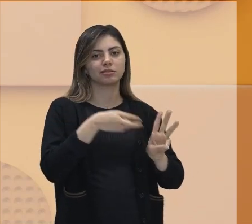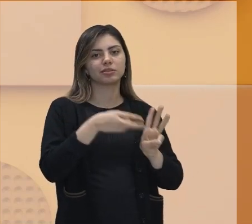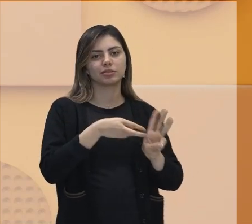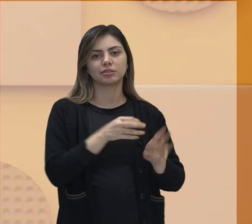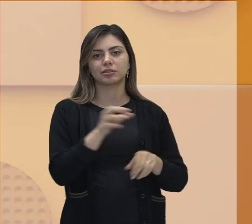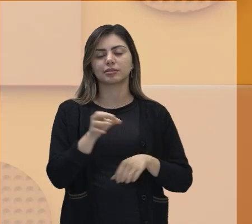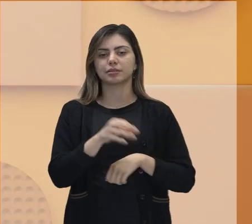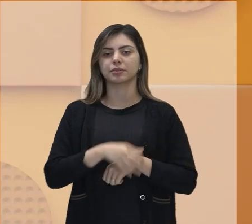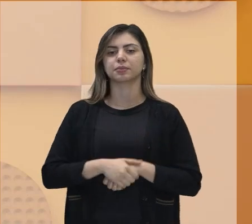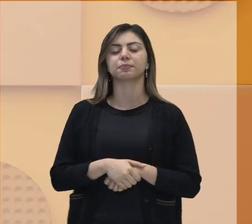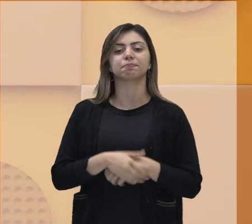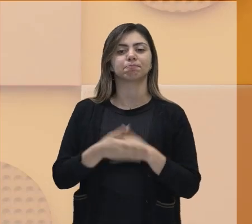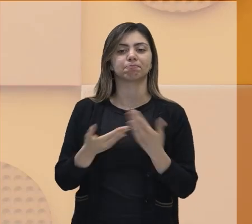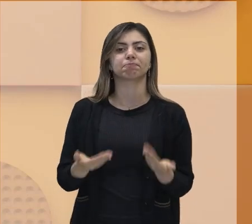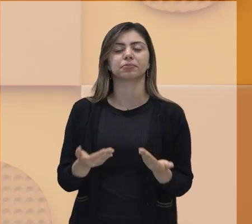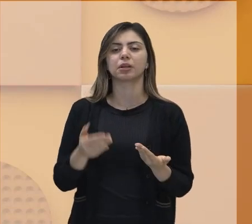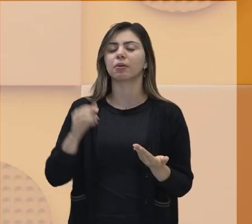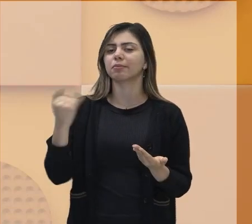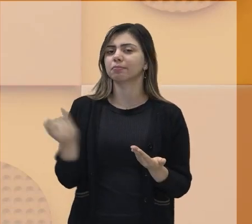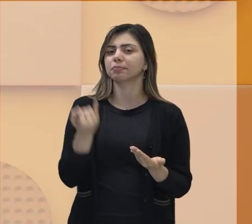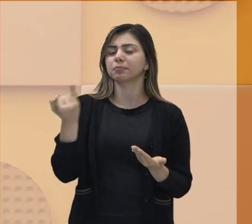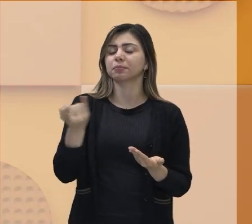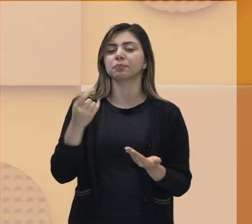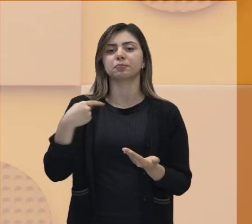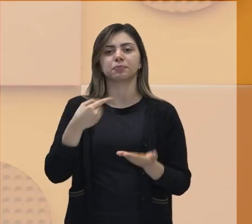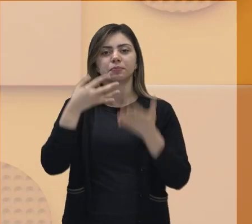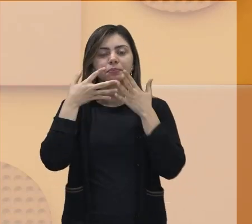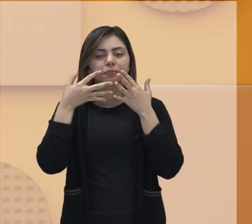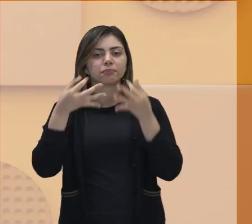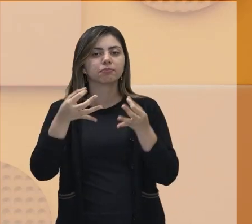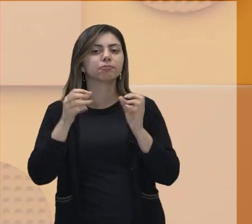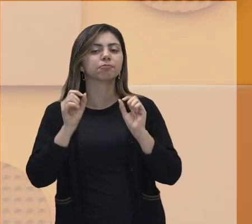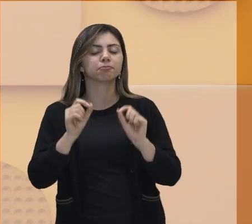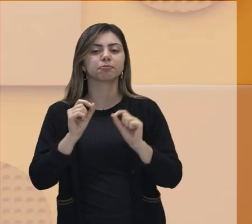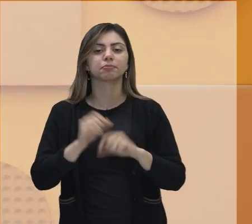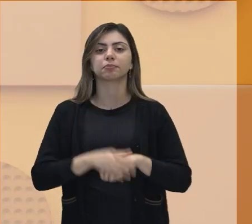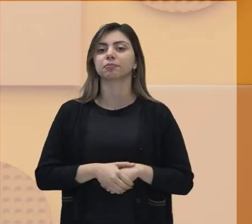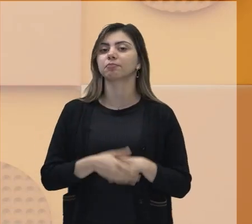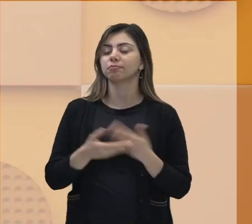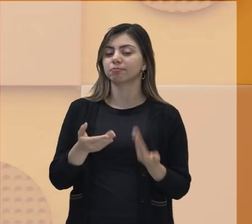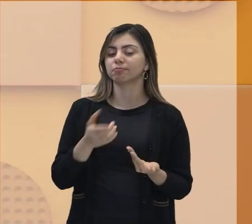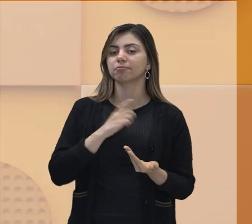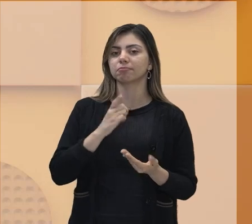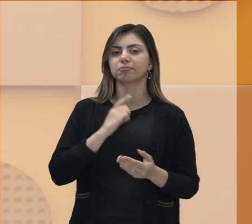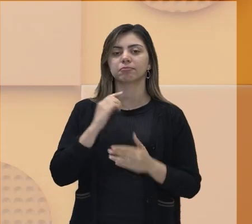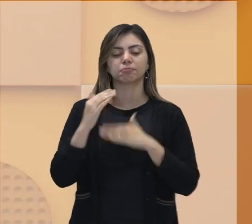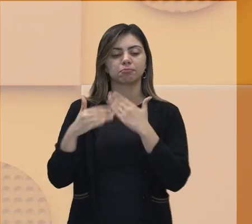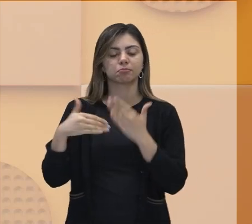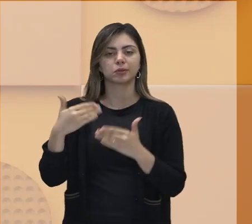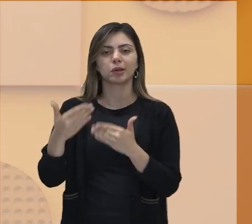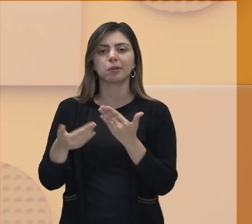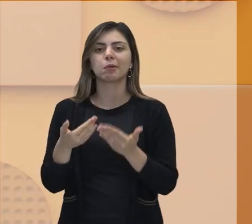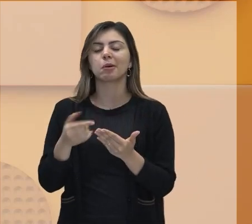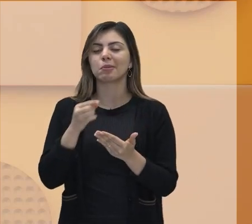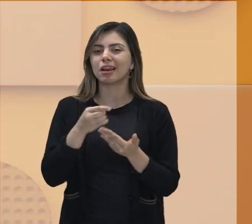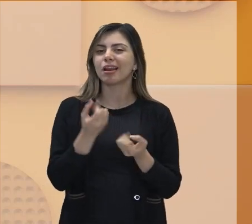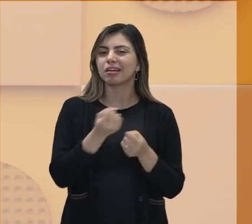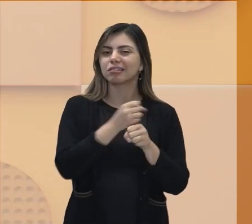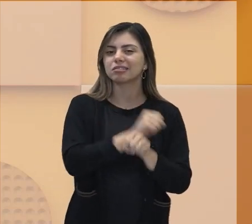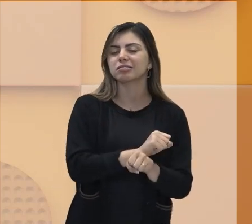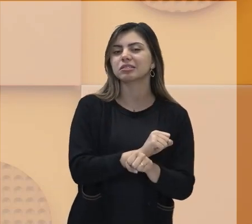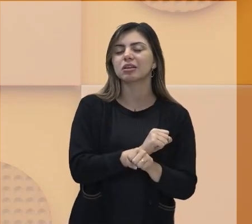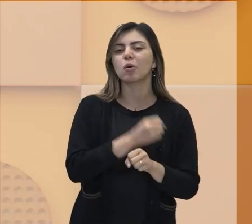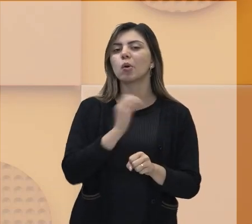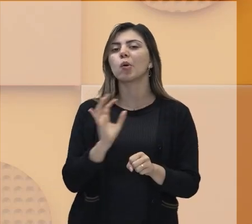indígenas. Bom, é importante atentarmos que esse processo ele vai se dar principalmente,